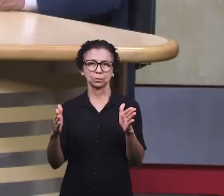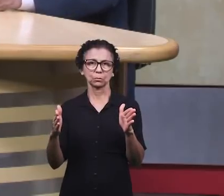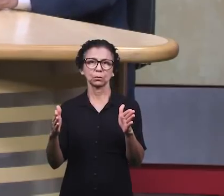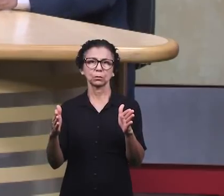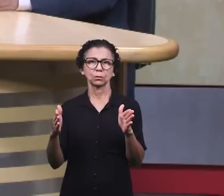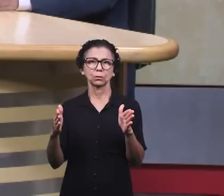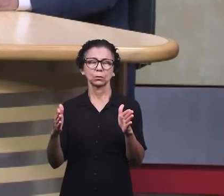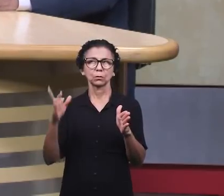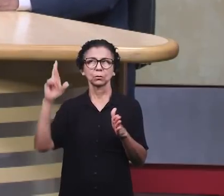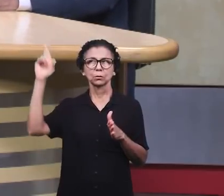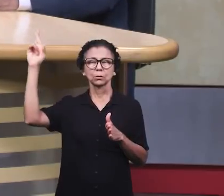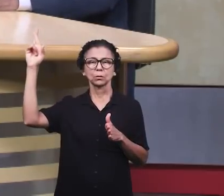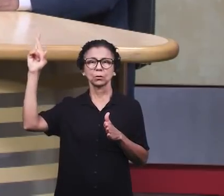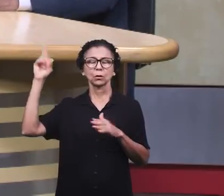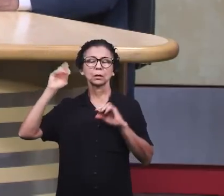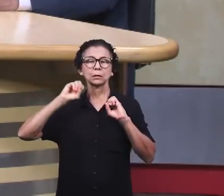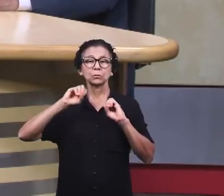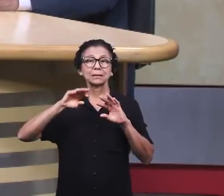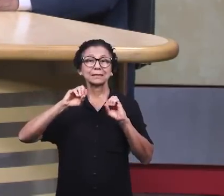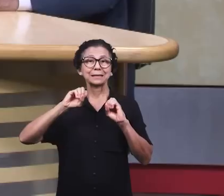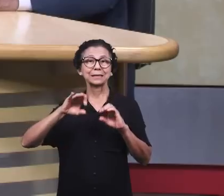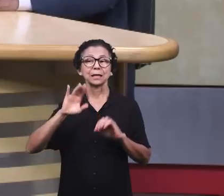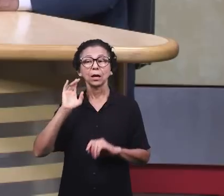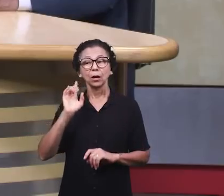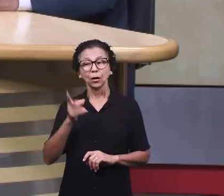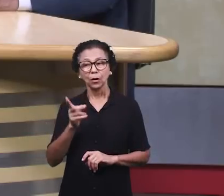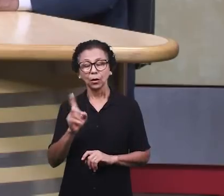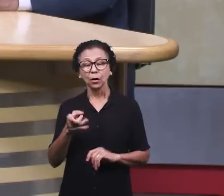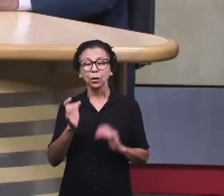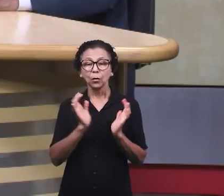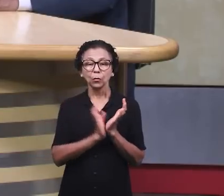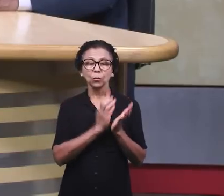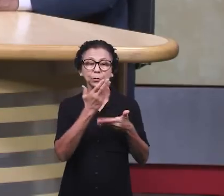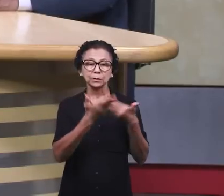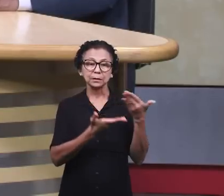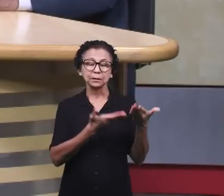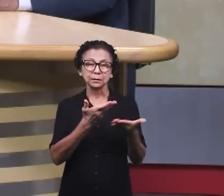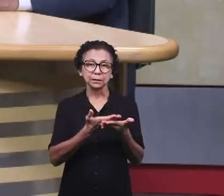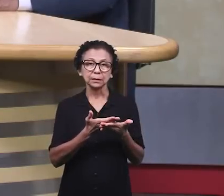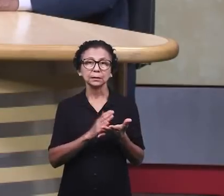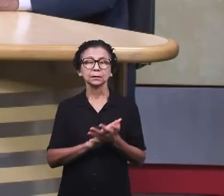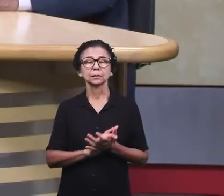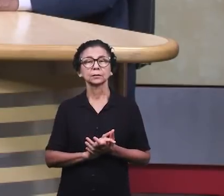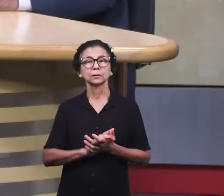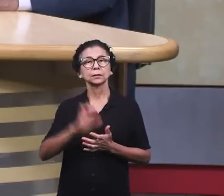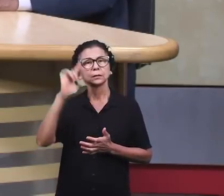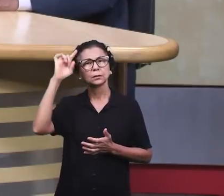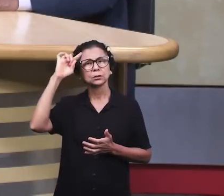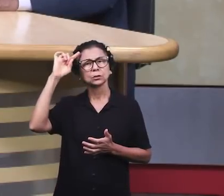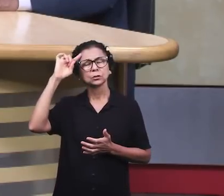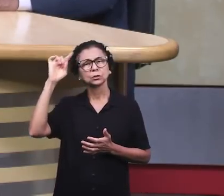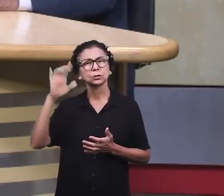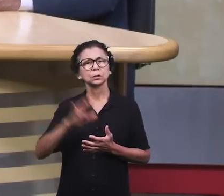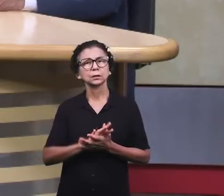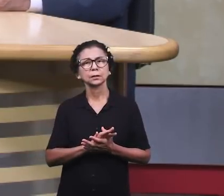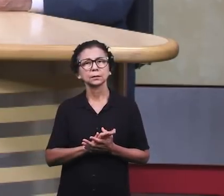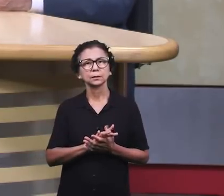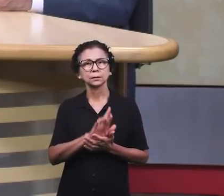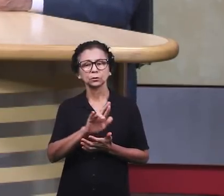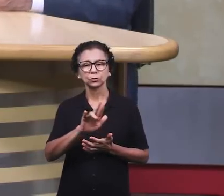o senhor começou a nos ensinar. Coloca o grupo de assistência para cada dia. Entendeu? Aí o